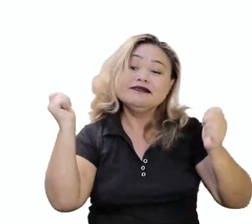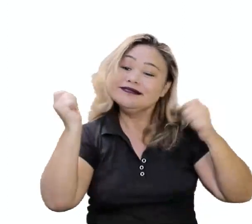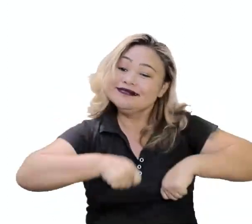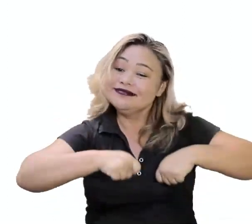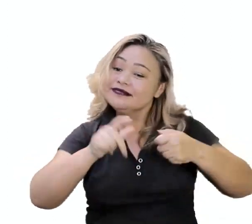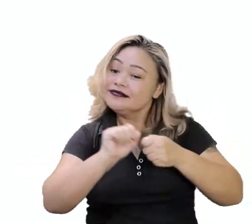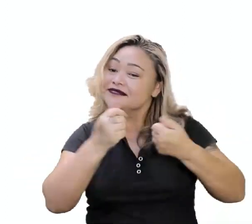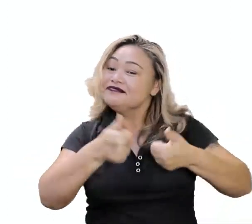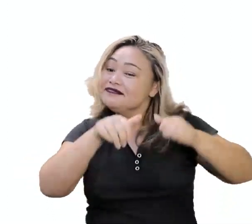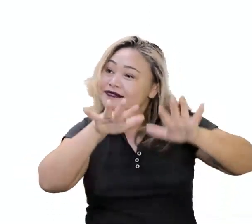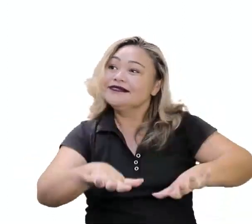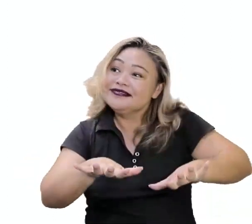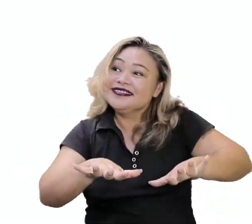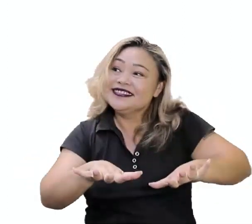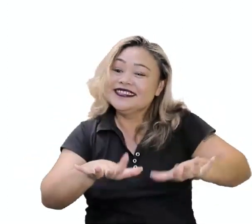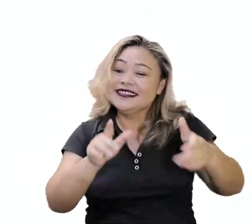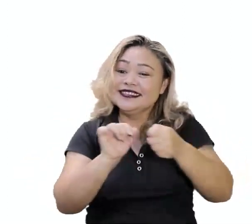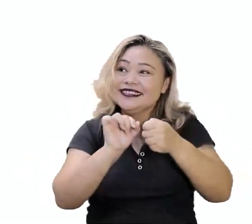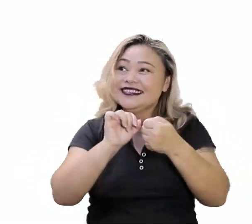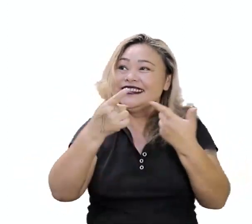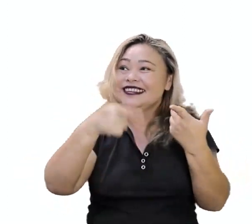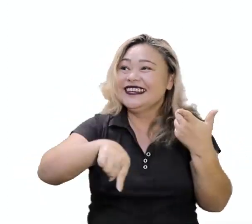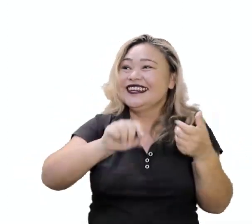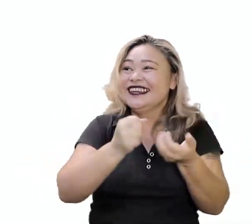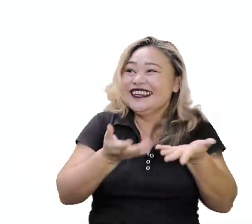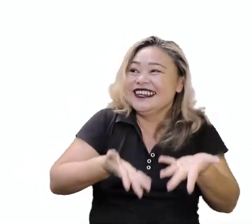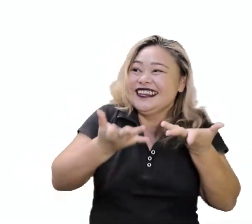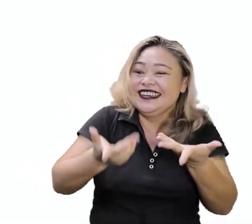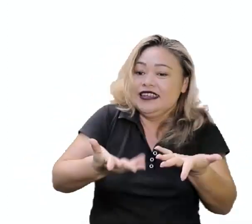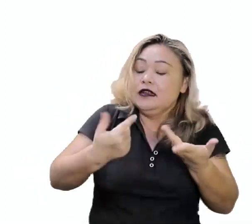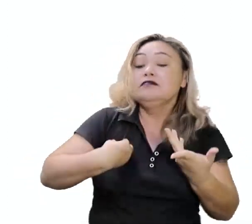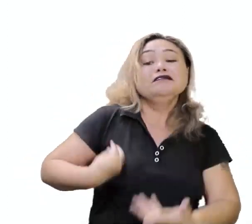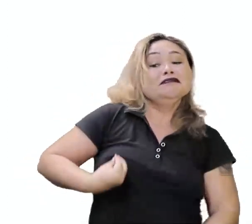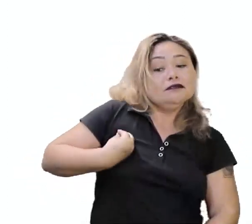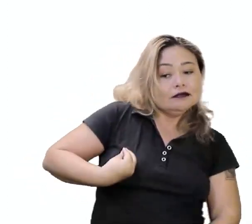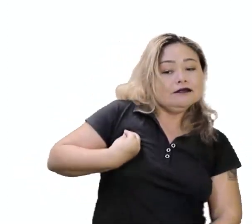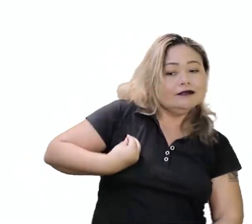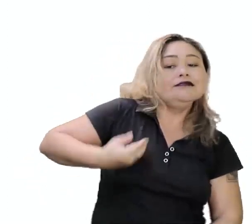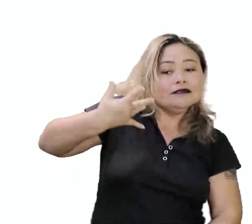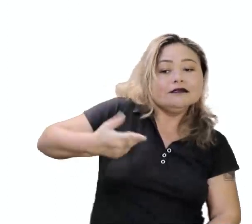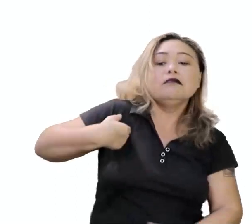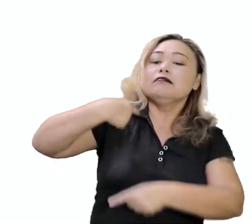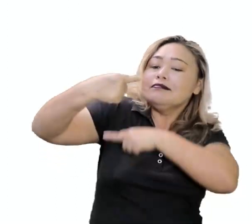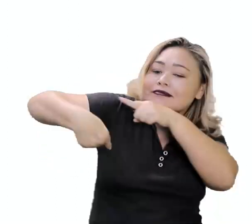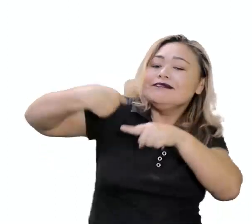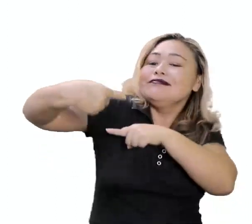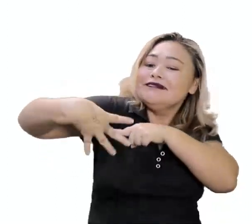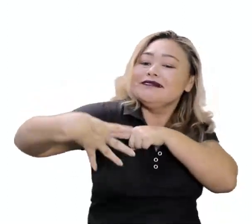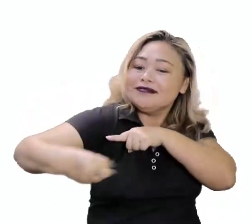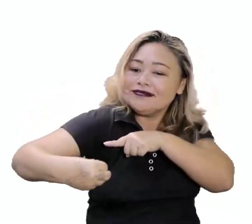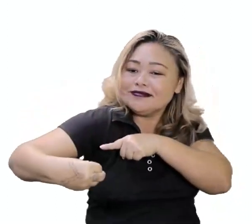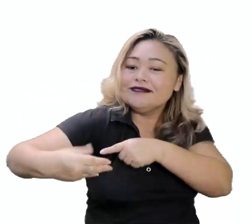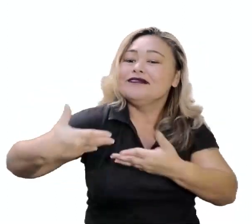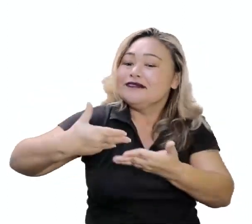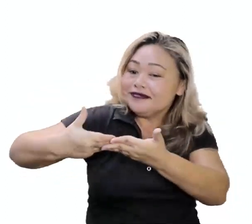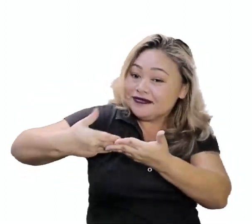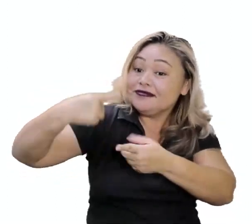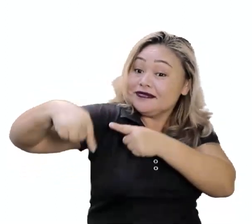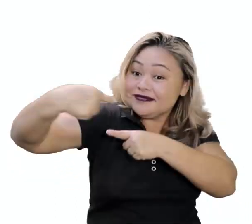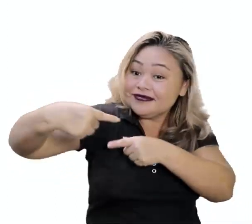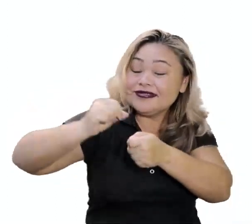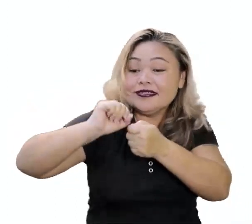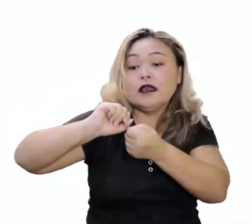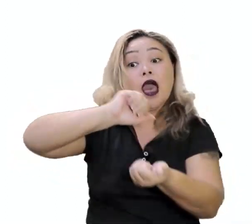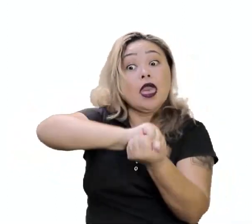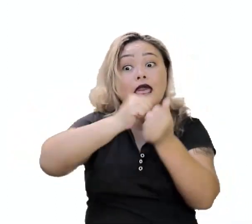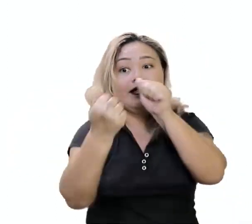permitindo que sejam fixados essas informações que favoreçam a sobrevivência, passem para os seus descendentes, tá bom? E